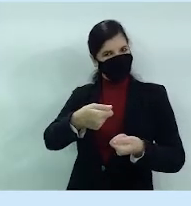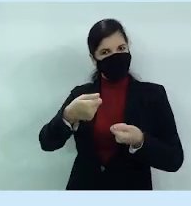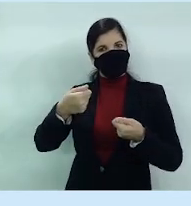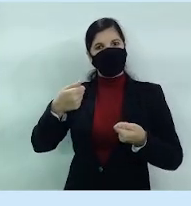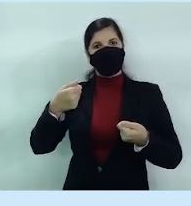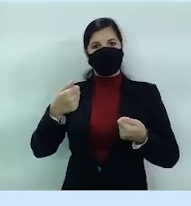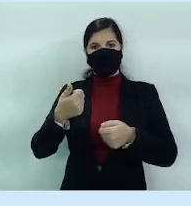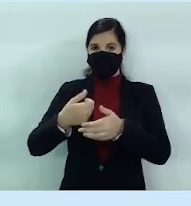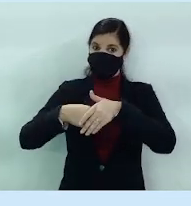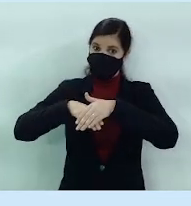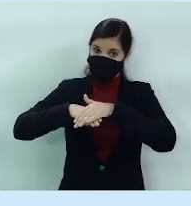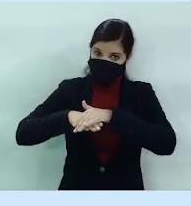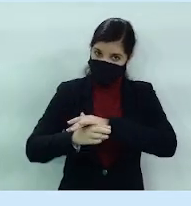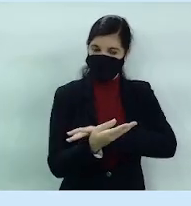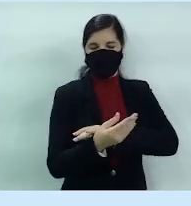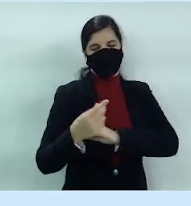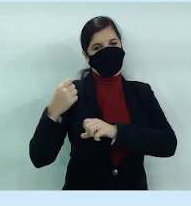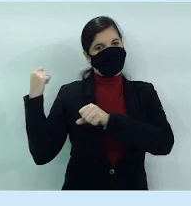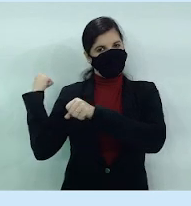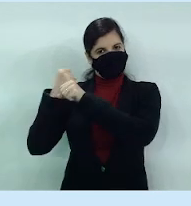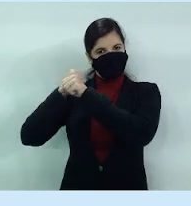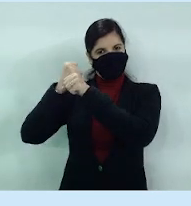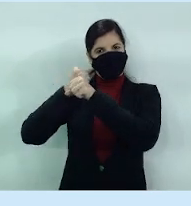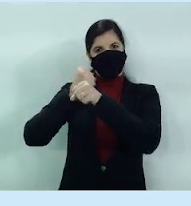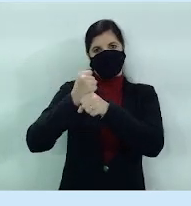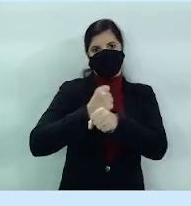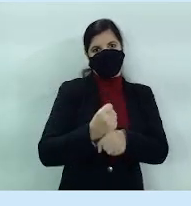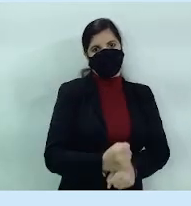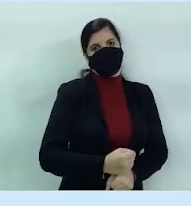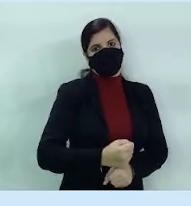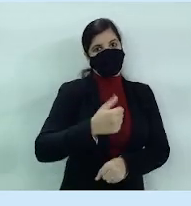de tradição, né? Tem aí dizendo que ele é desde